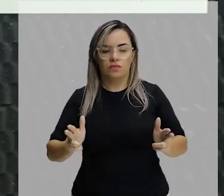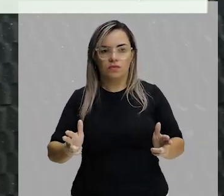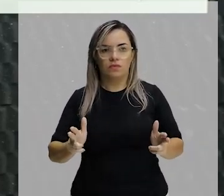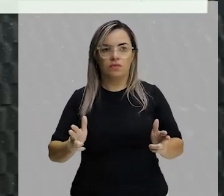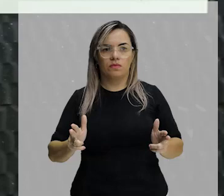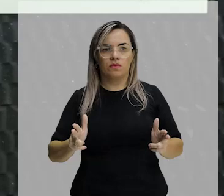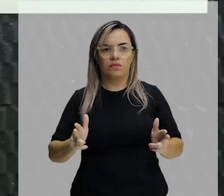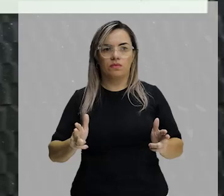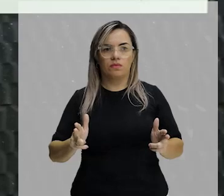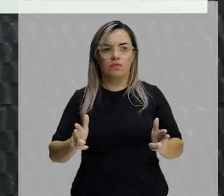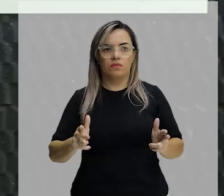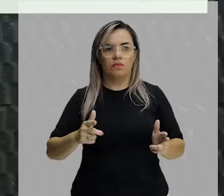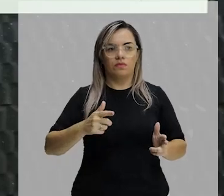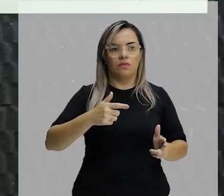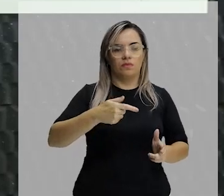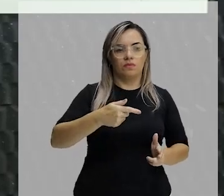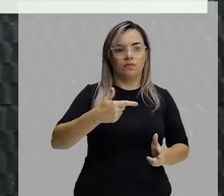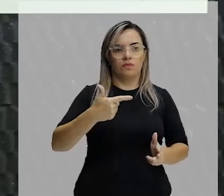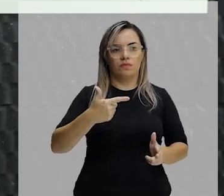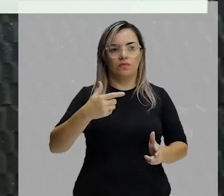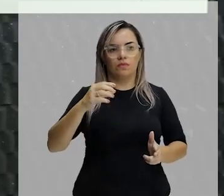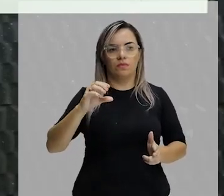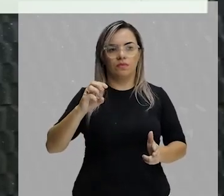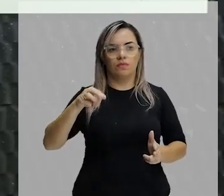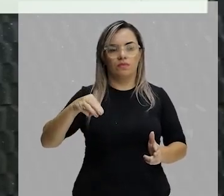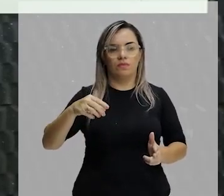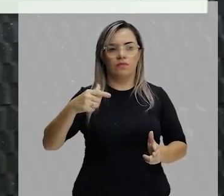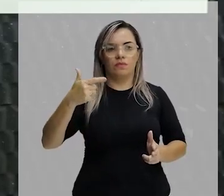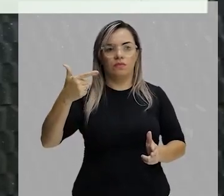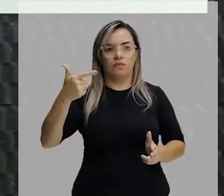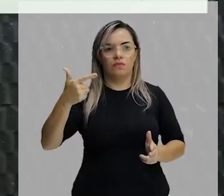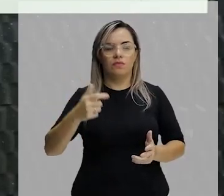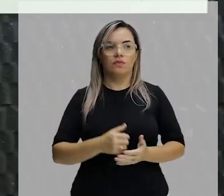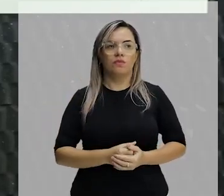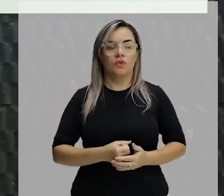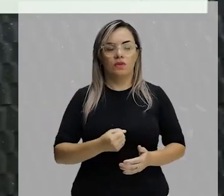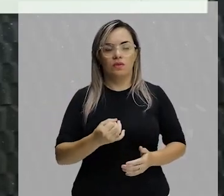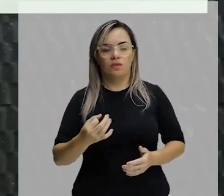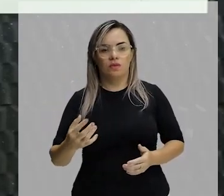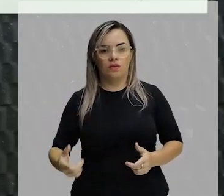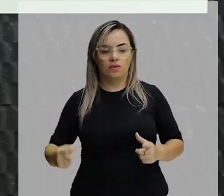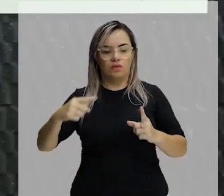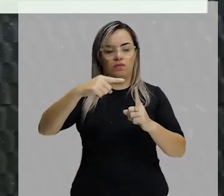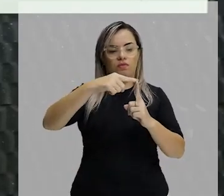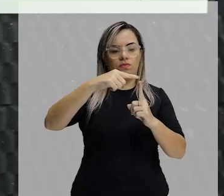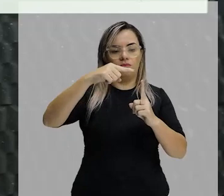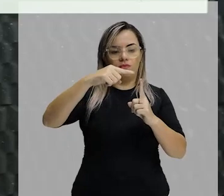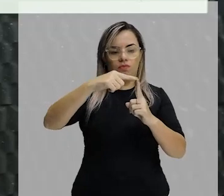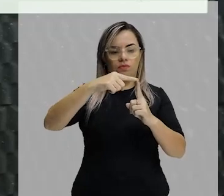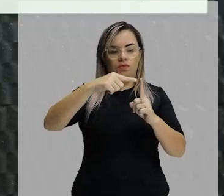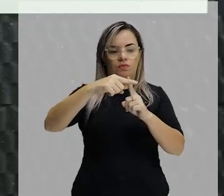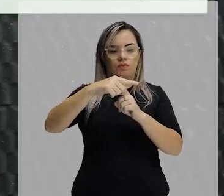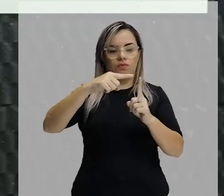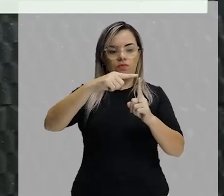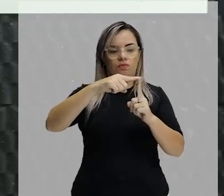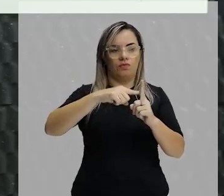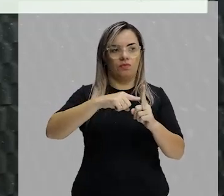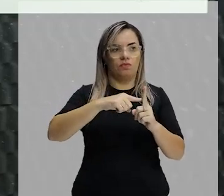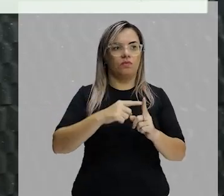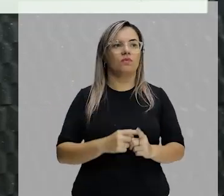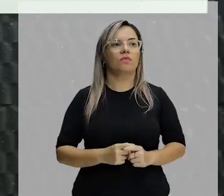quadrados de área total. Vamos calcular esta, né? Olha só, o volume é